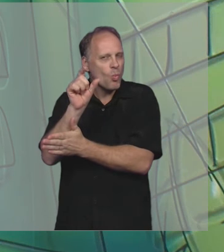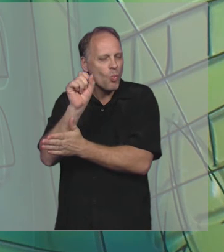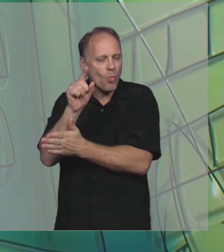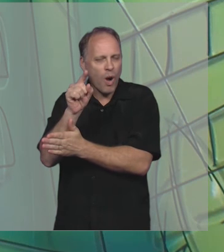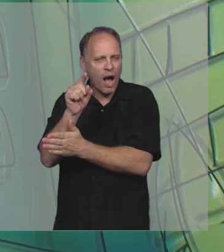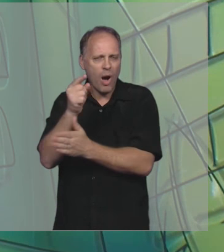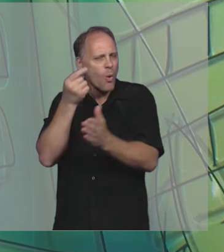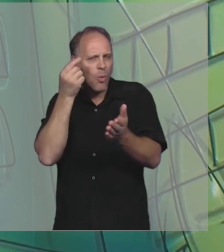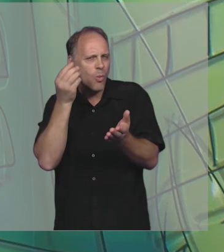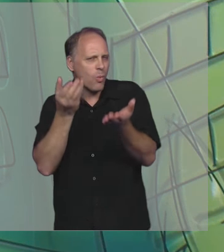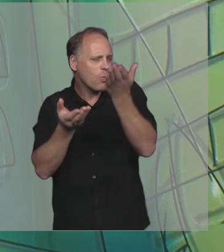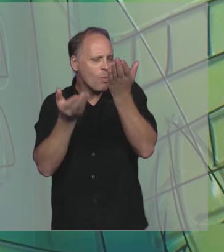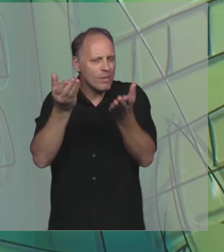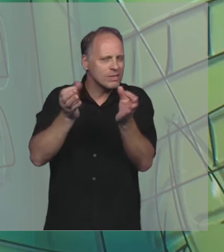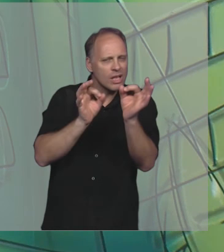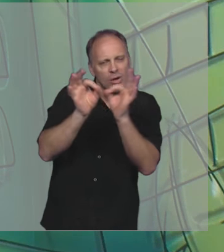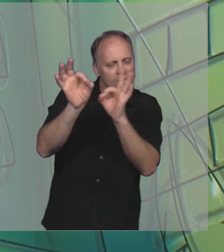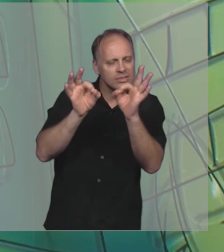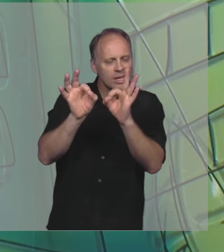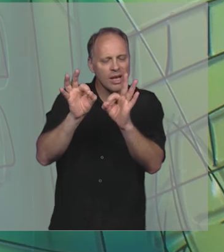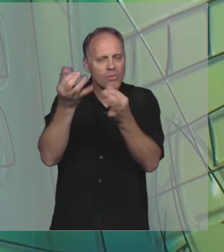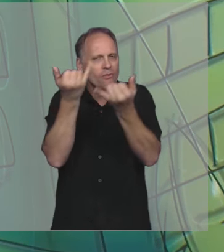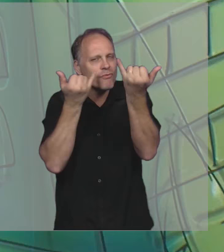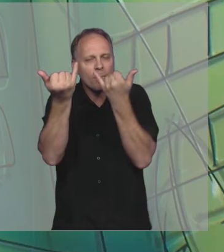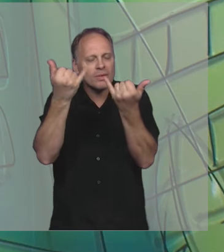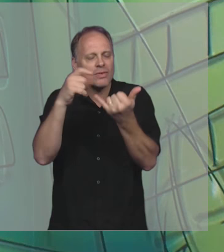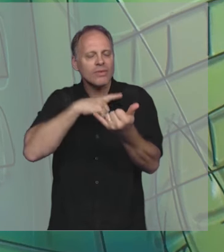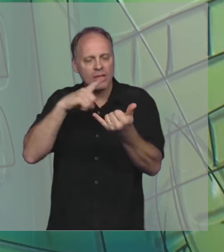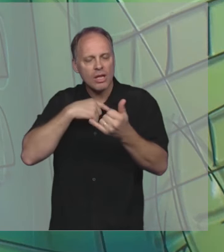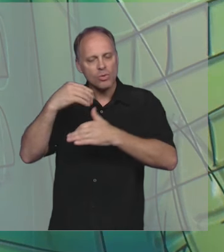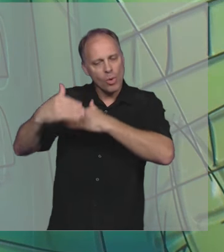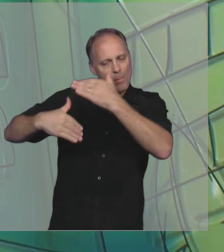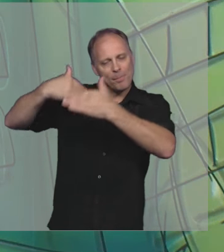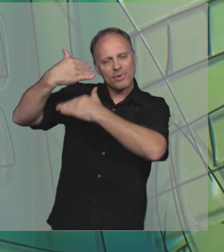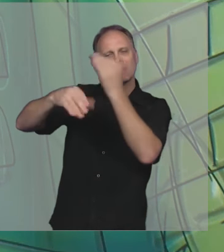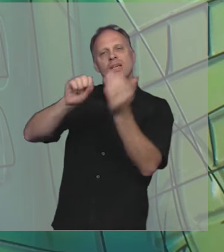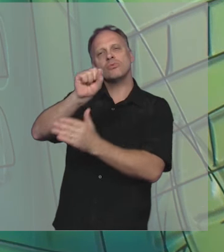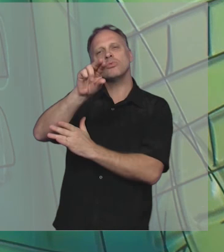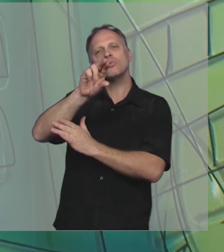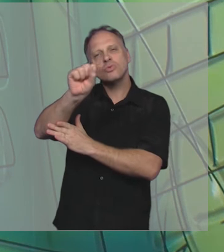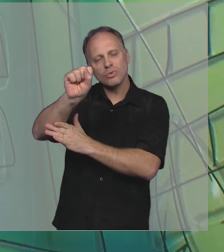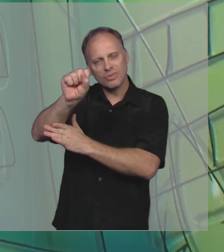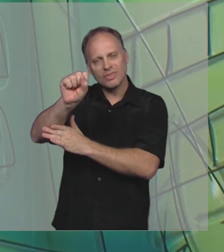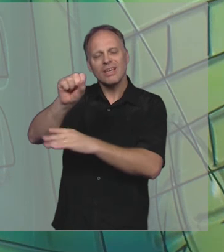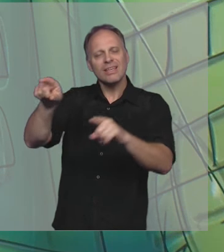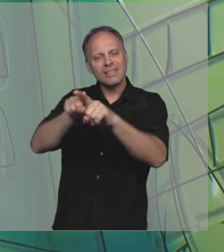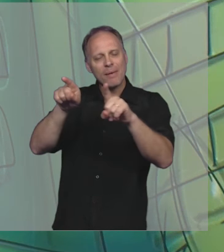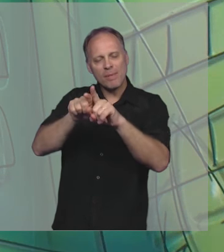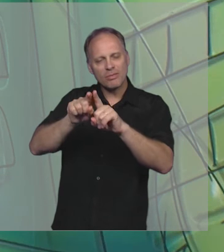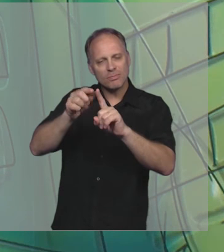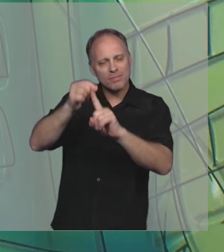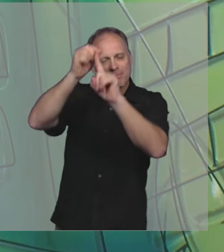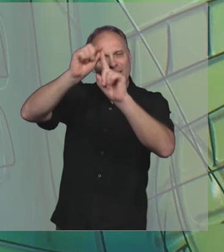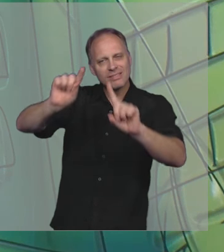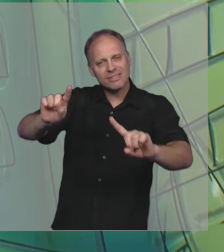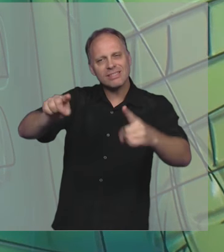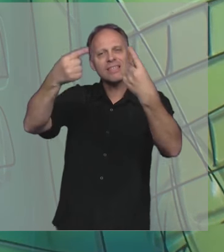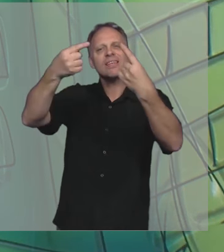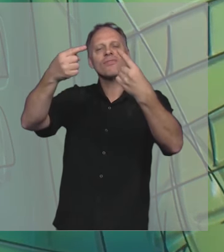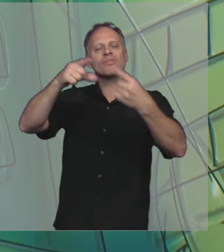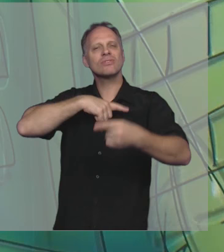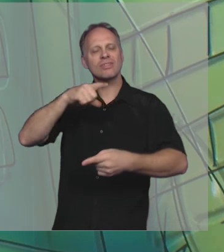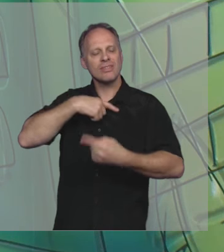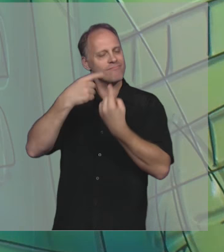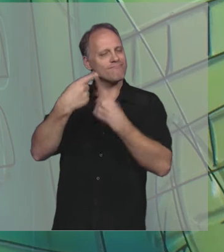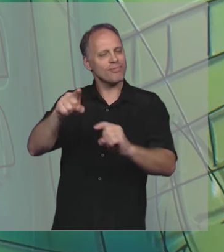qual, né, balanço o senhor faz, né, da evolução do SUS, né, e os principais desafios que o Sistema Único